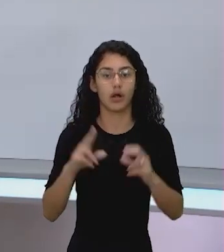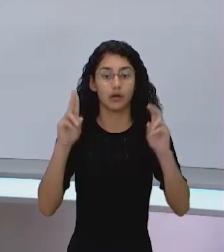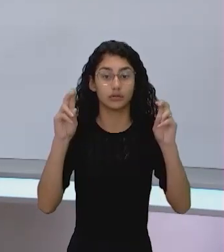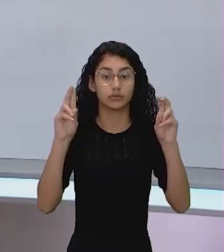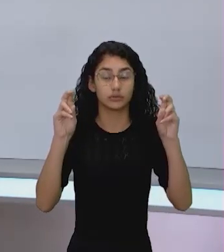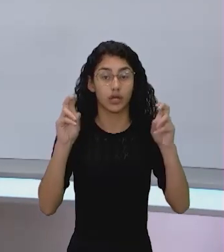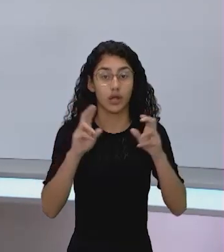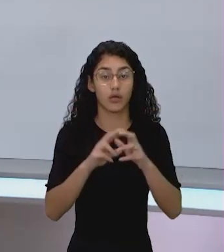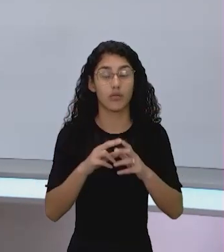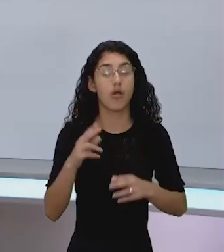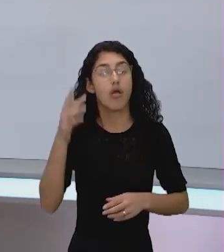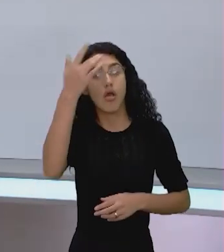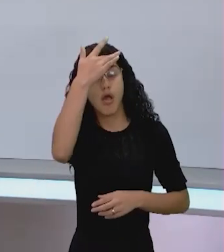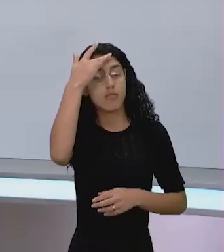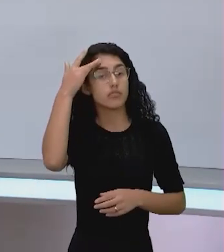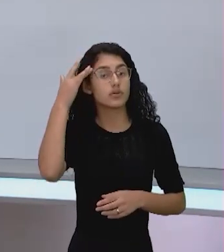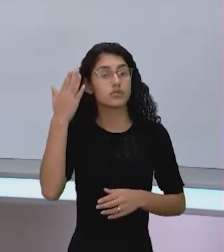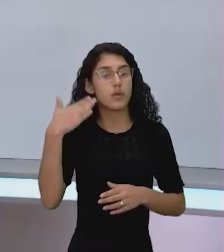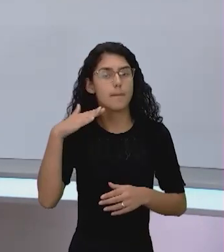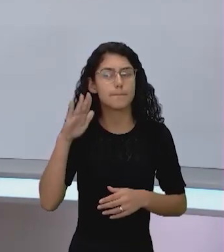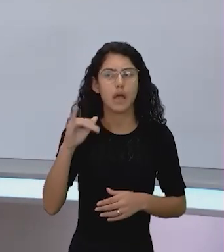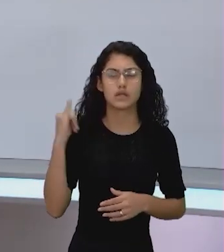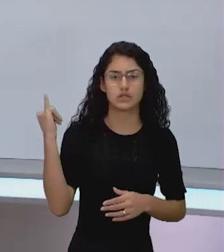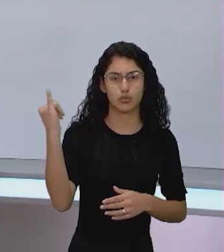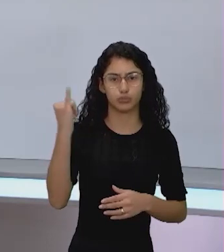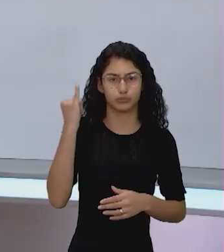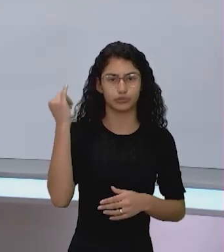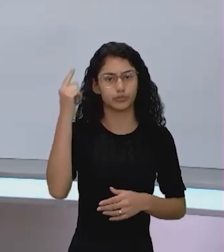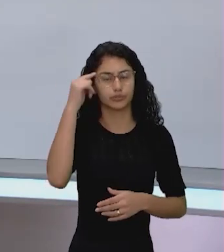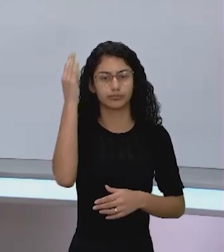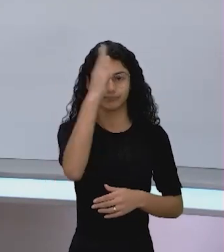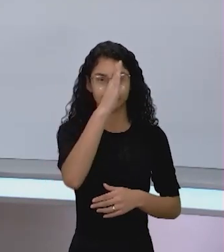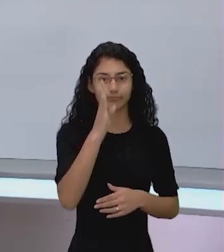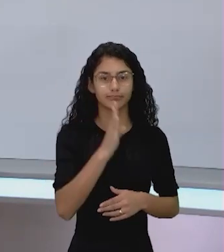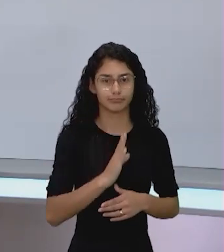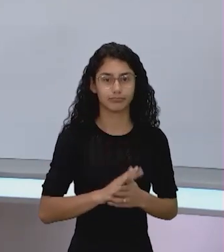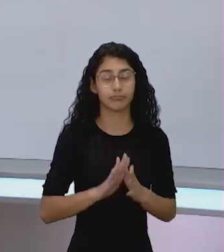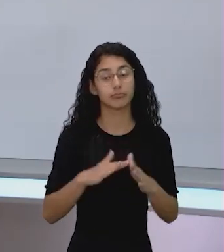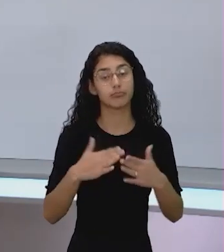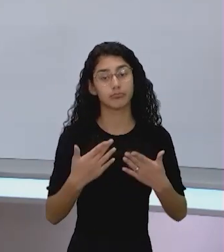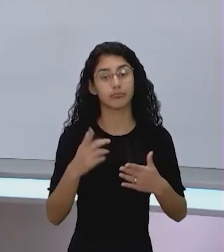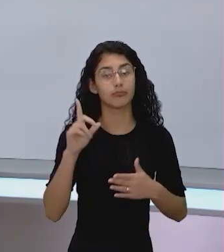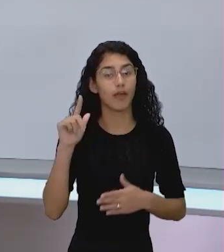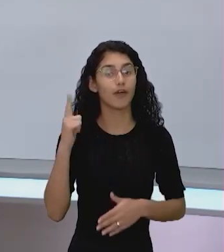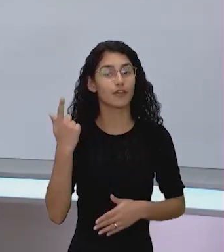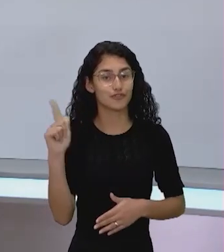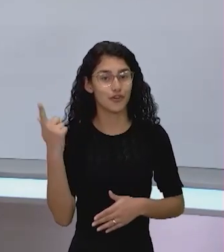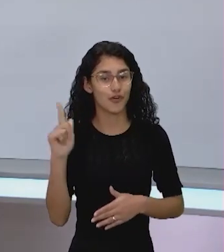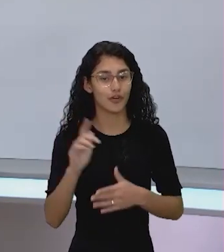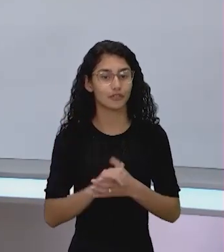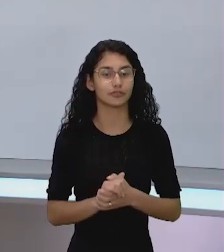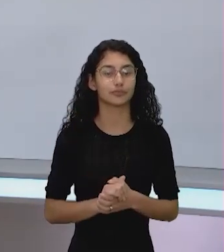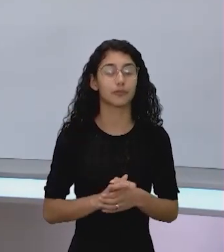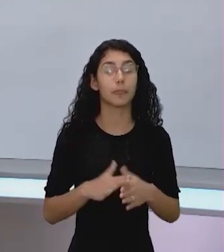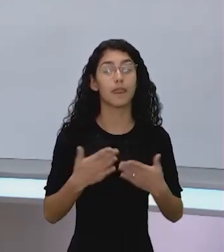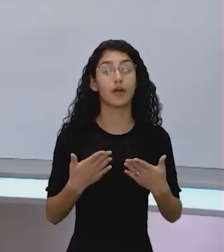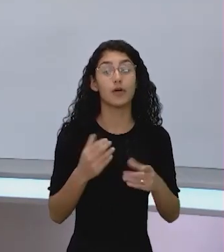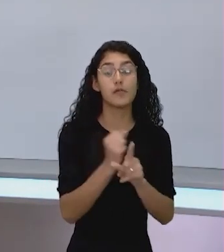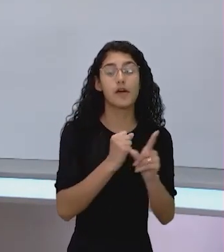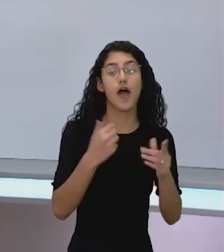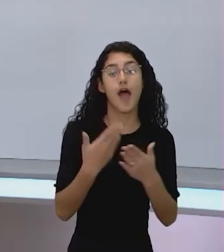das pessoas mais importantes para o nosso pensamento brasileiro, que, por acaso, era geógrafo. Então, olha só, a gente está numa aula